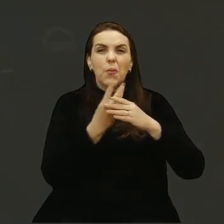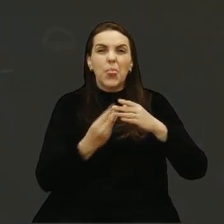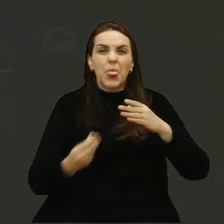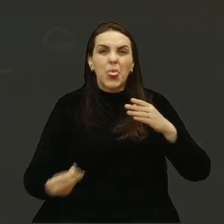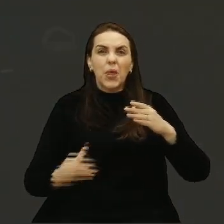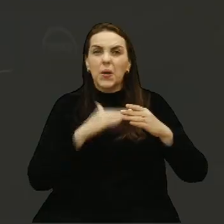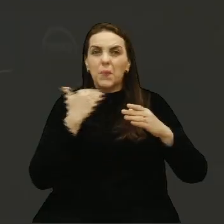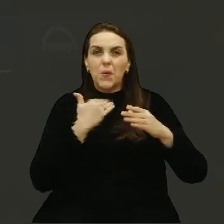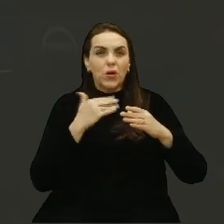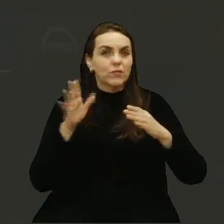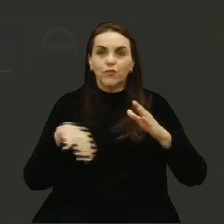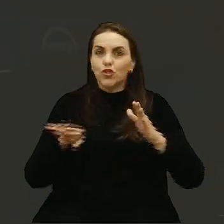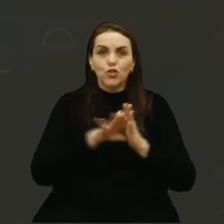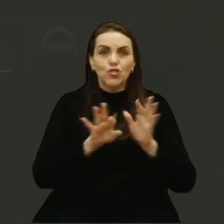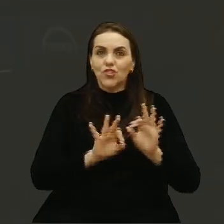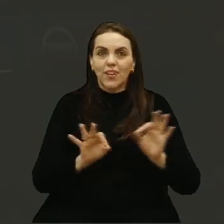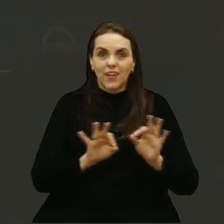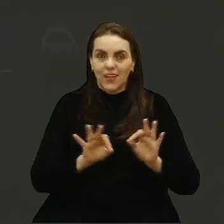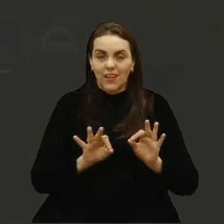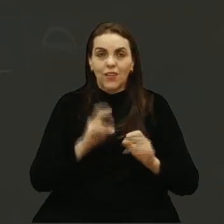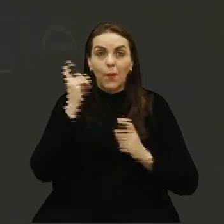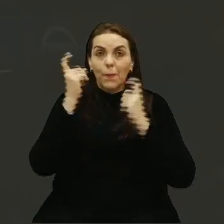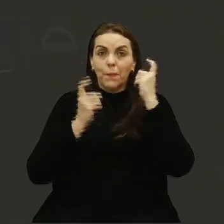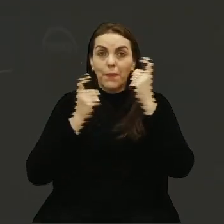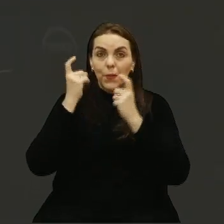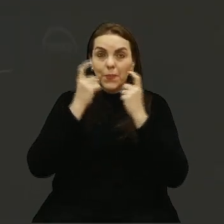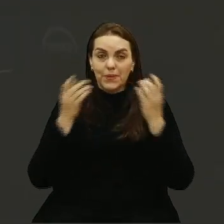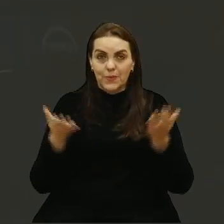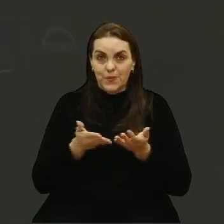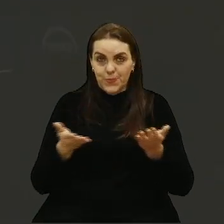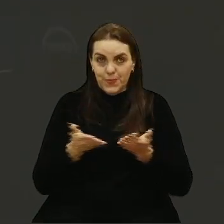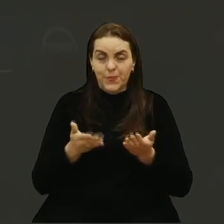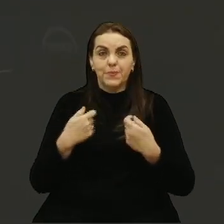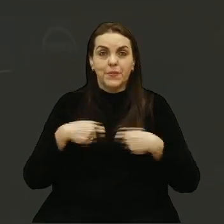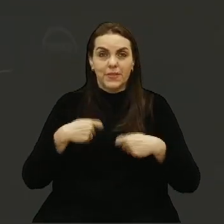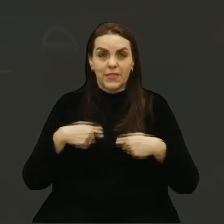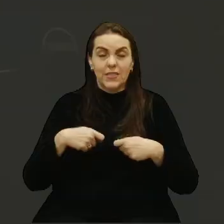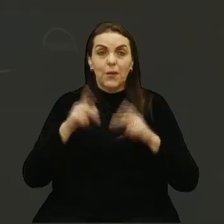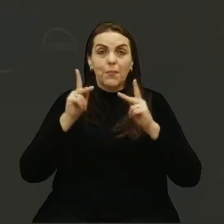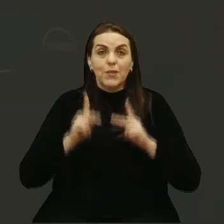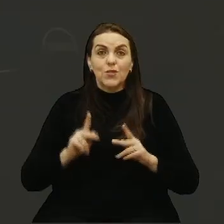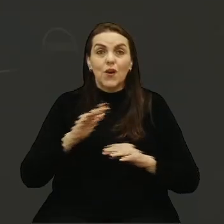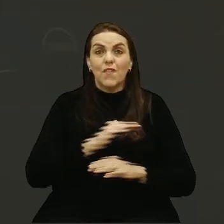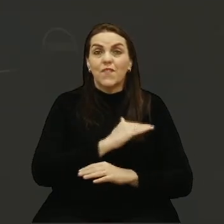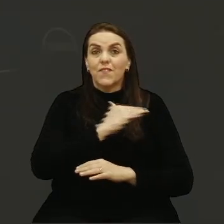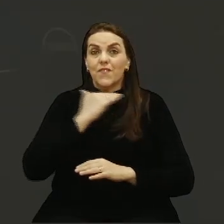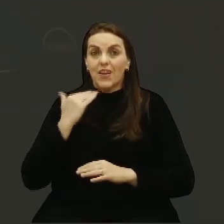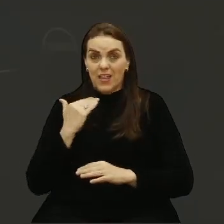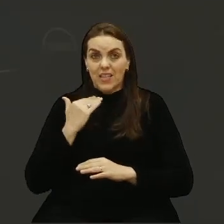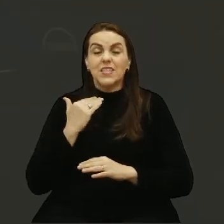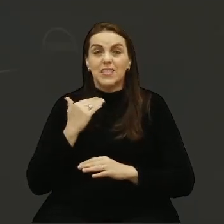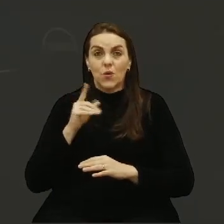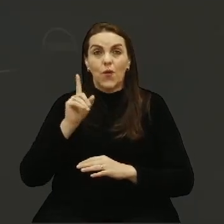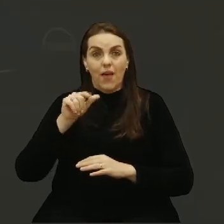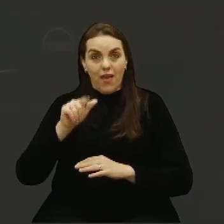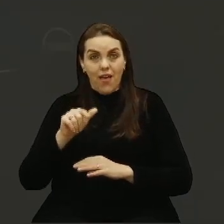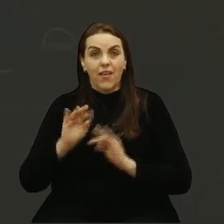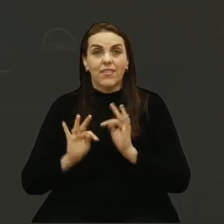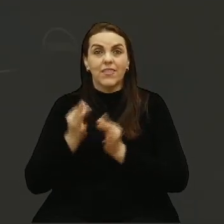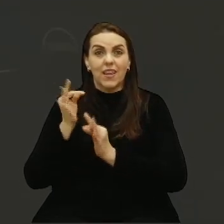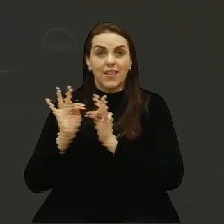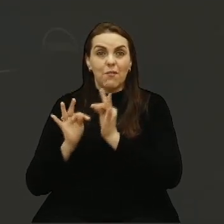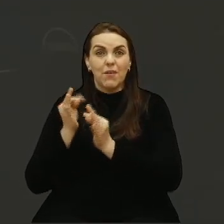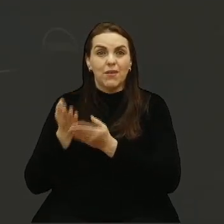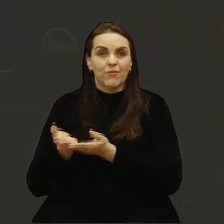cativo. Qual é a preocupação que nós temos que ter? Gente que acaba por falecer em tratamento. Ali está o grande